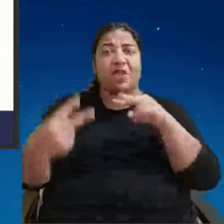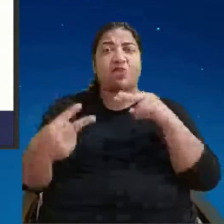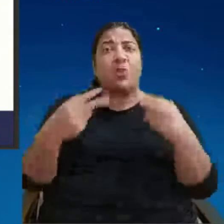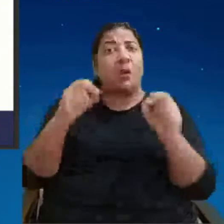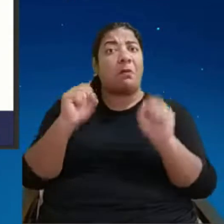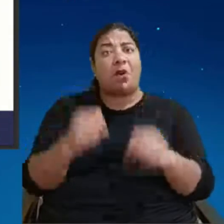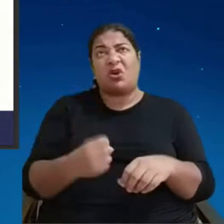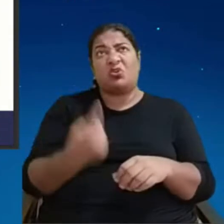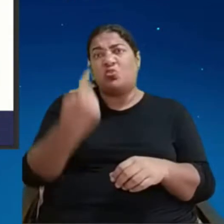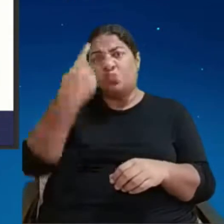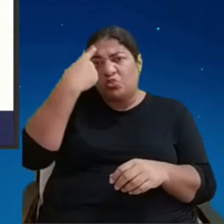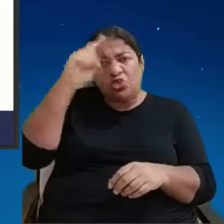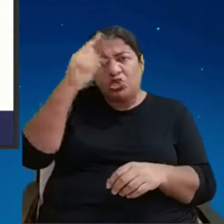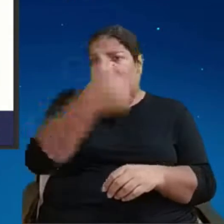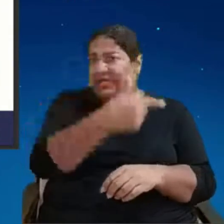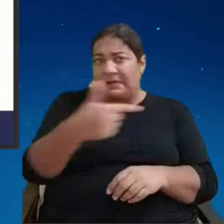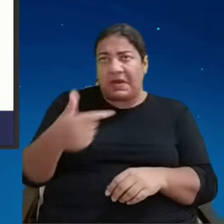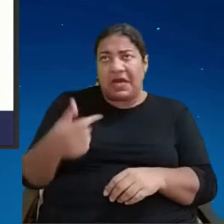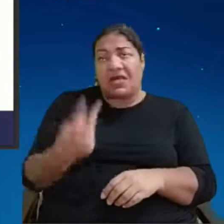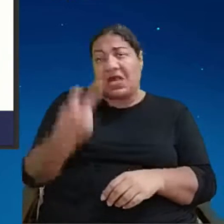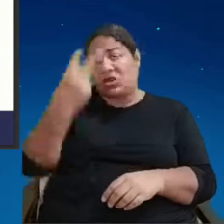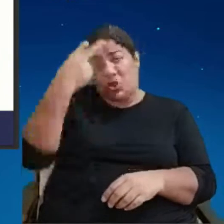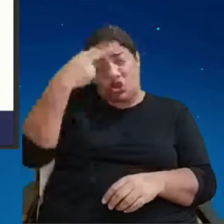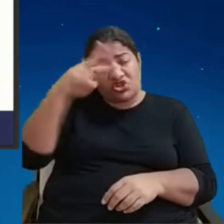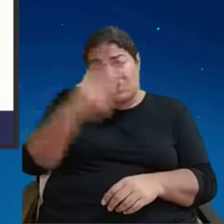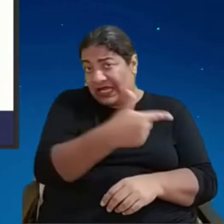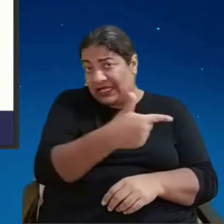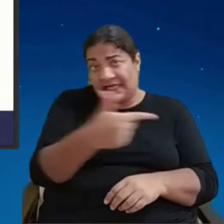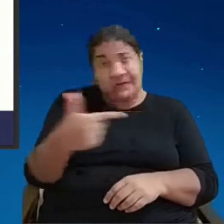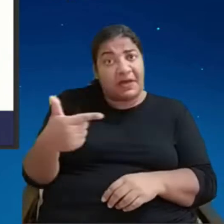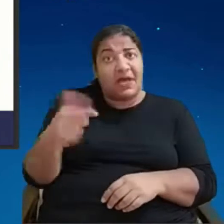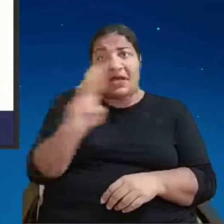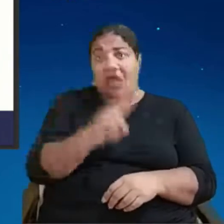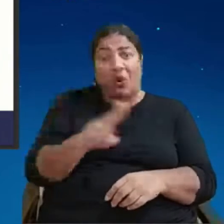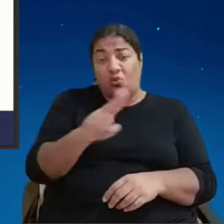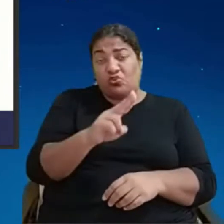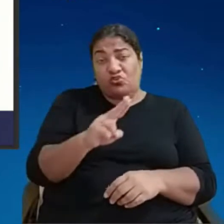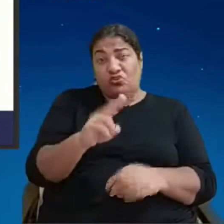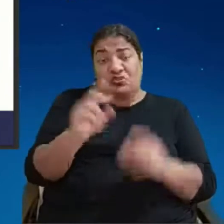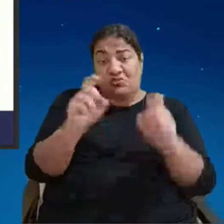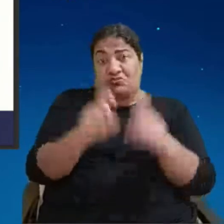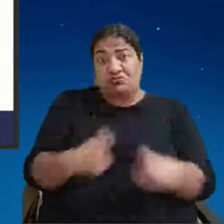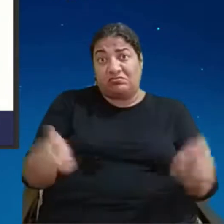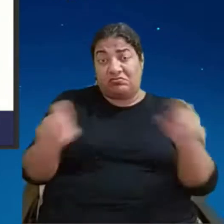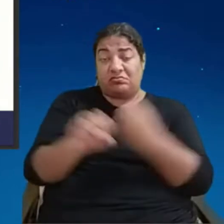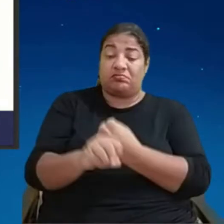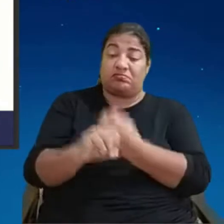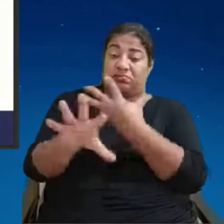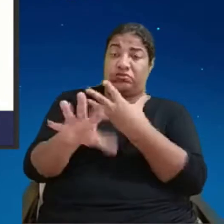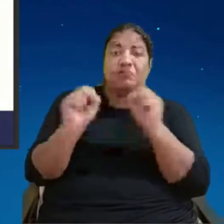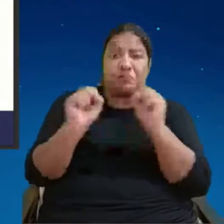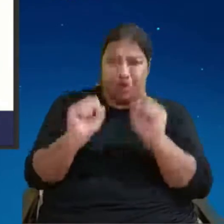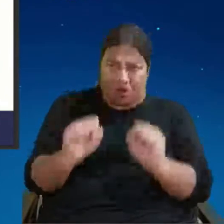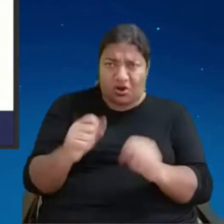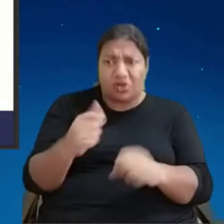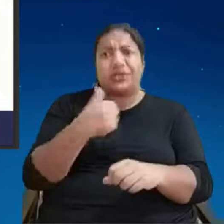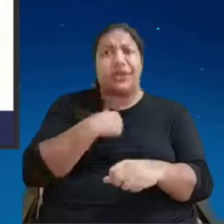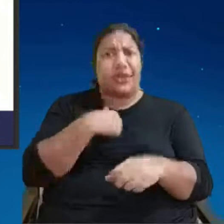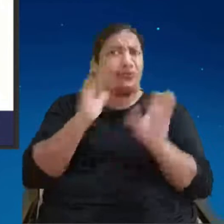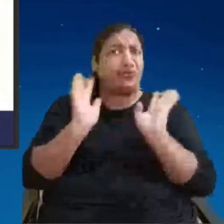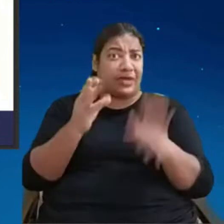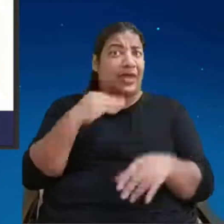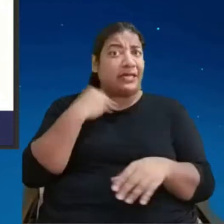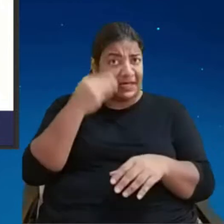semana, 2 vezes por semana, usa o digital, como eu posso dizer para vocês por experiência que já sou de alguns lugares,